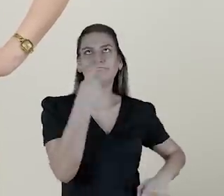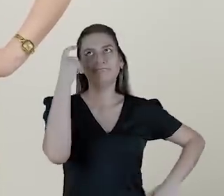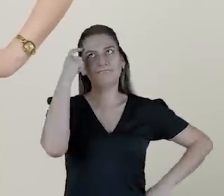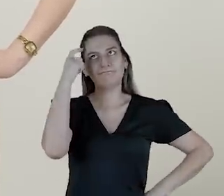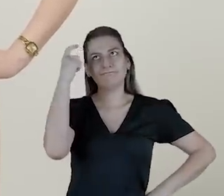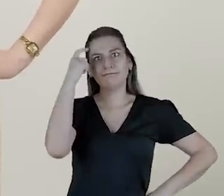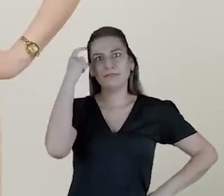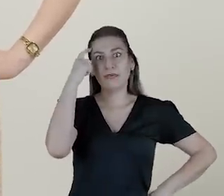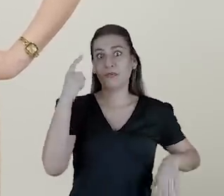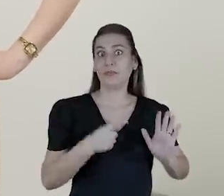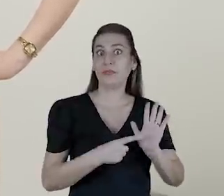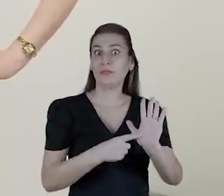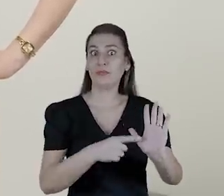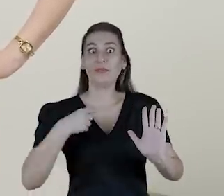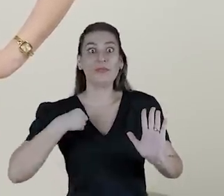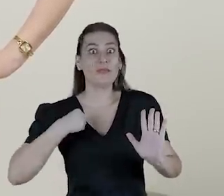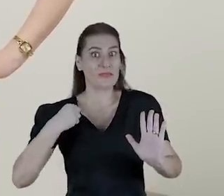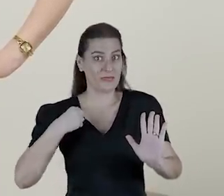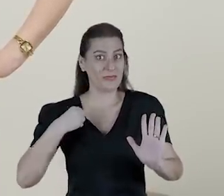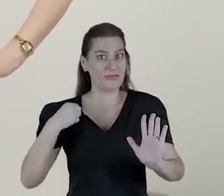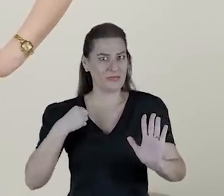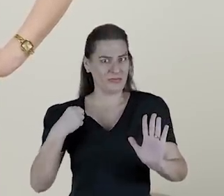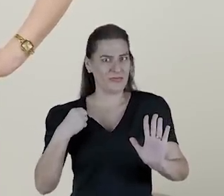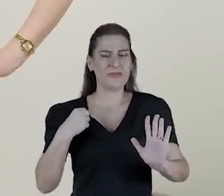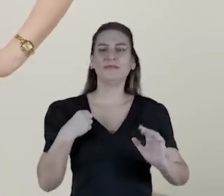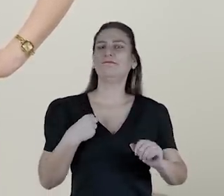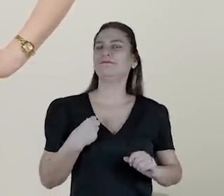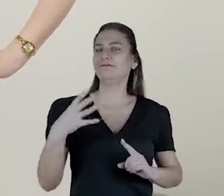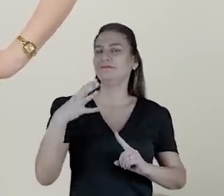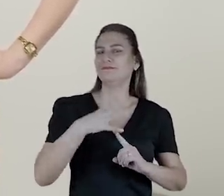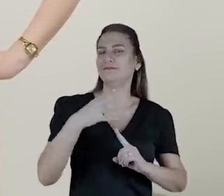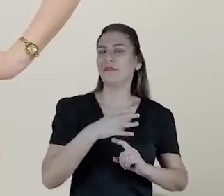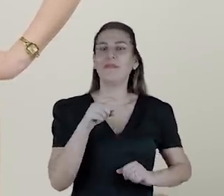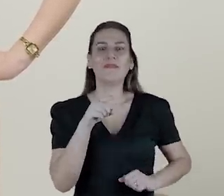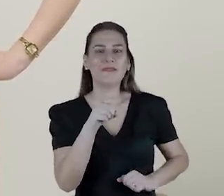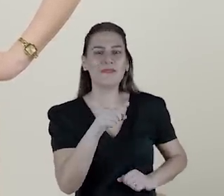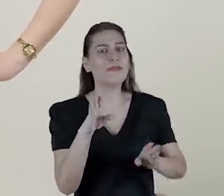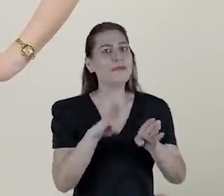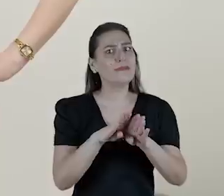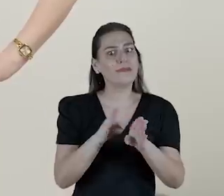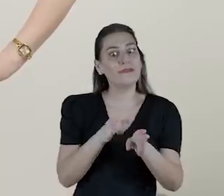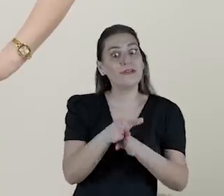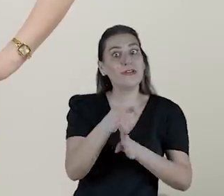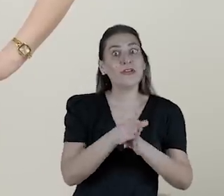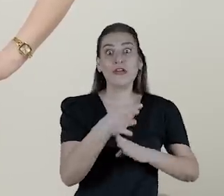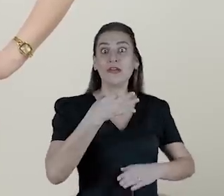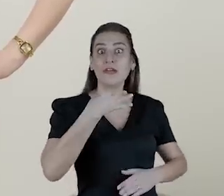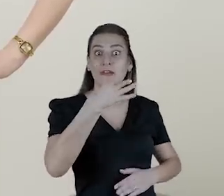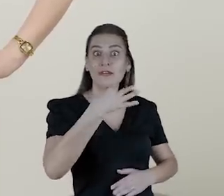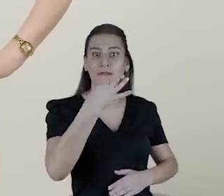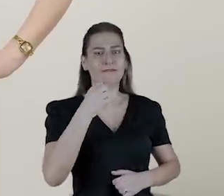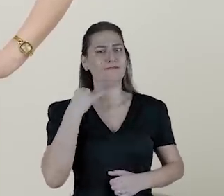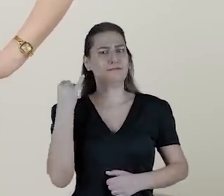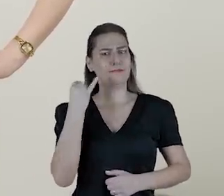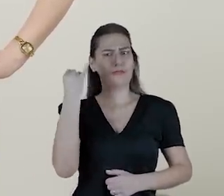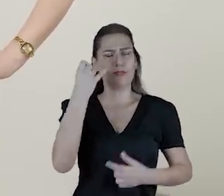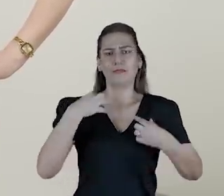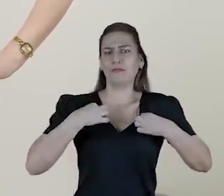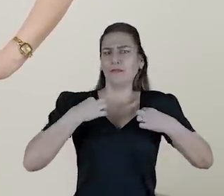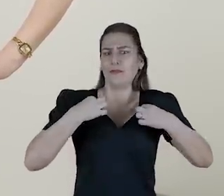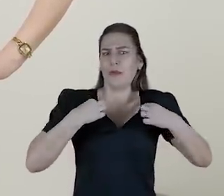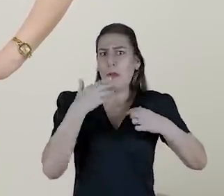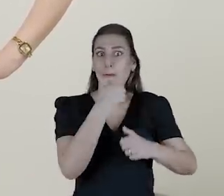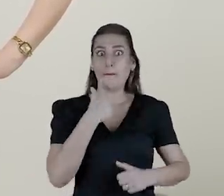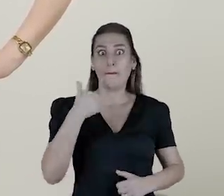nisso, eu e a Tami trouxemos alguns modelos para vocês se inspirarem e algumas dicas que podem ser úteis para você conseguir se vestir